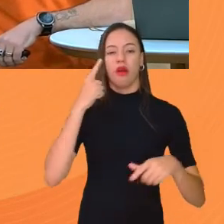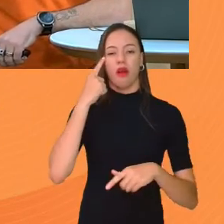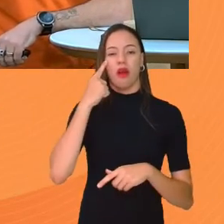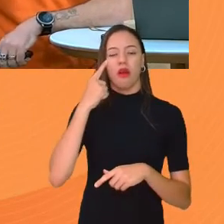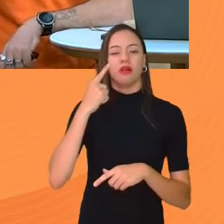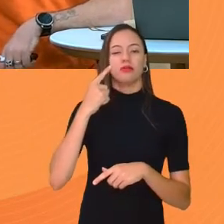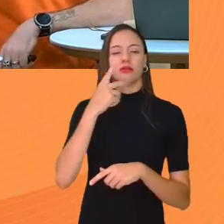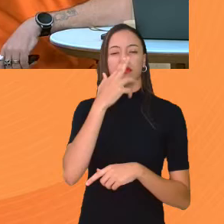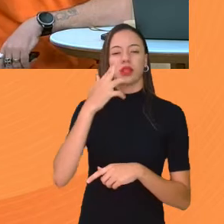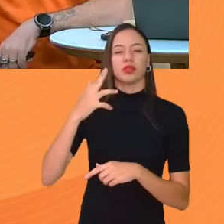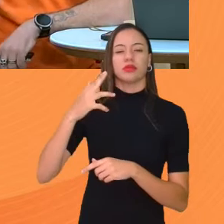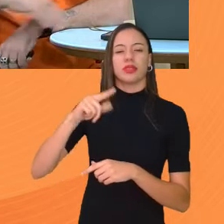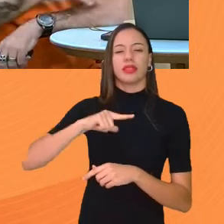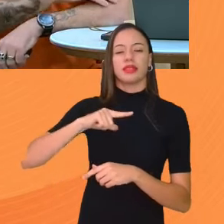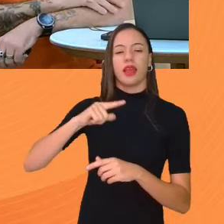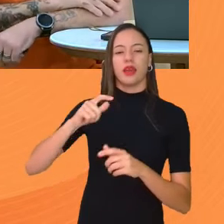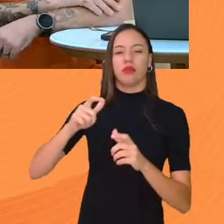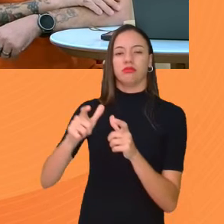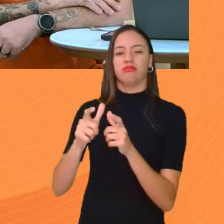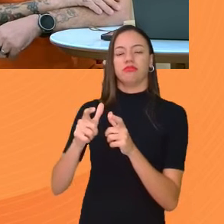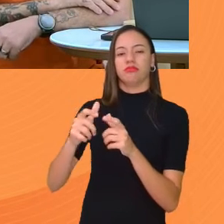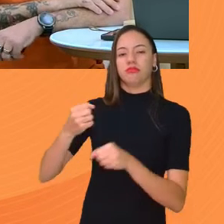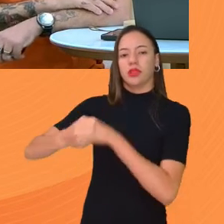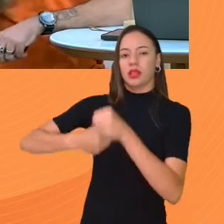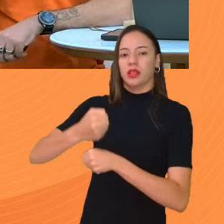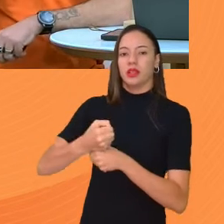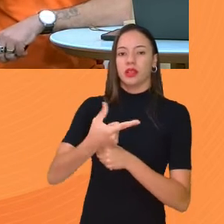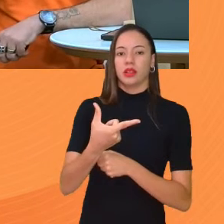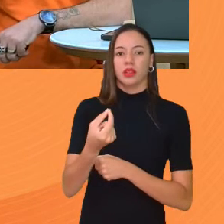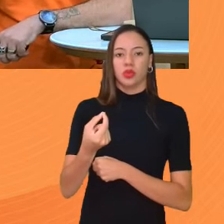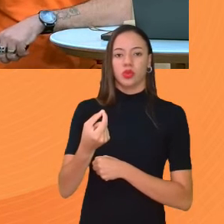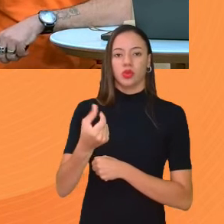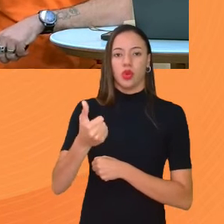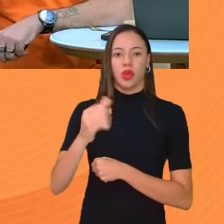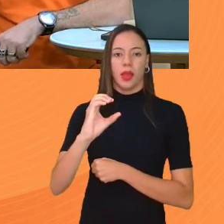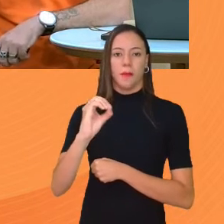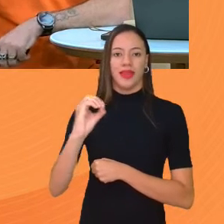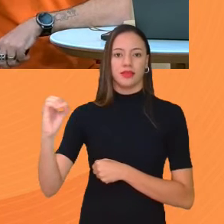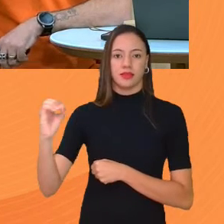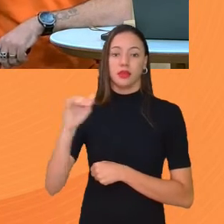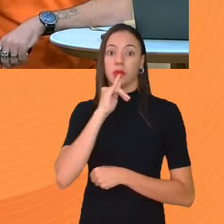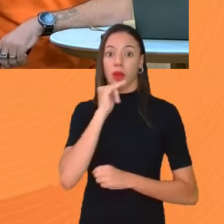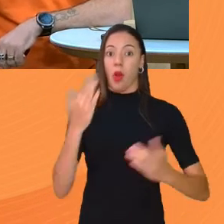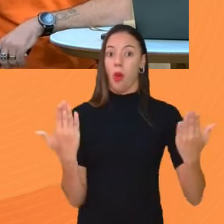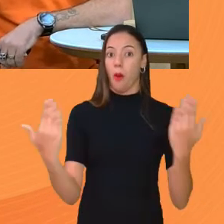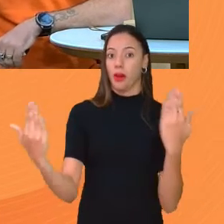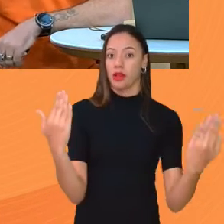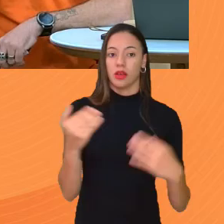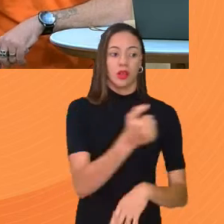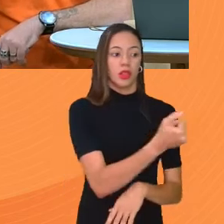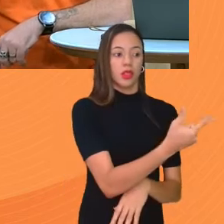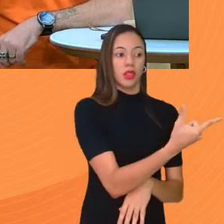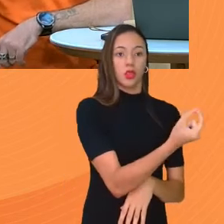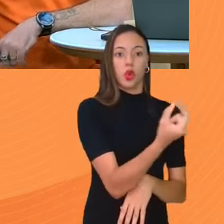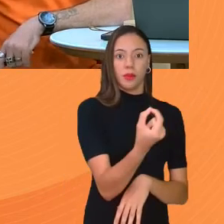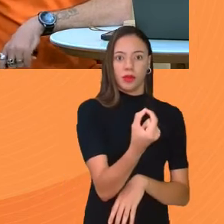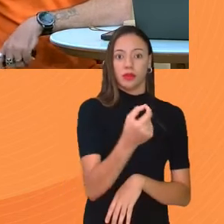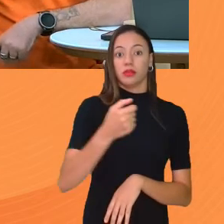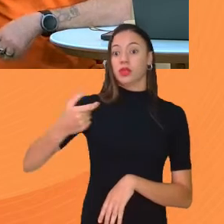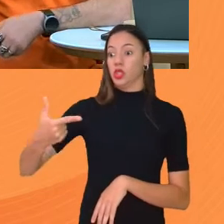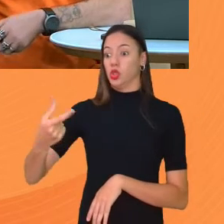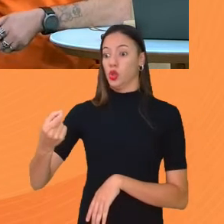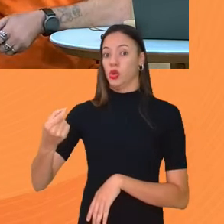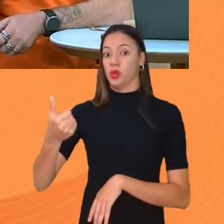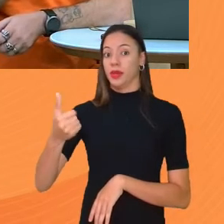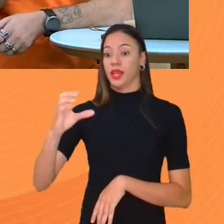em 2100, você vai ter, por exemplo, no ano 2000. Em 2100, é previsto que a